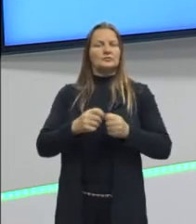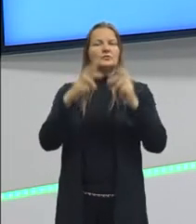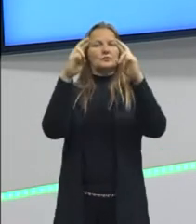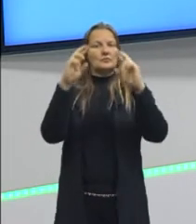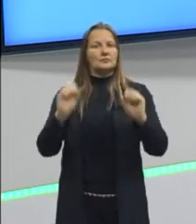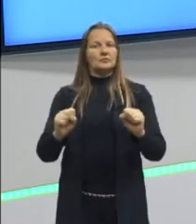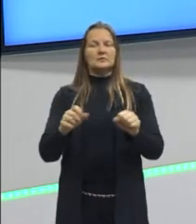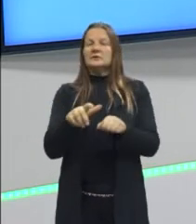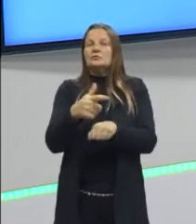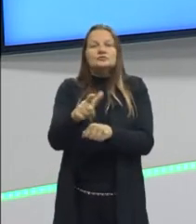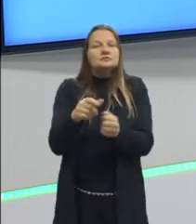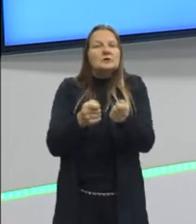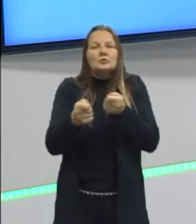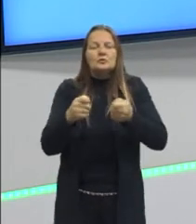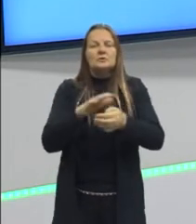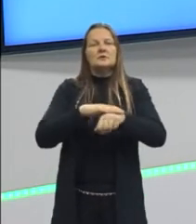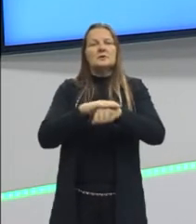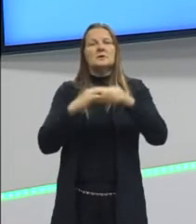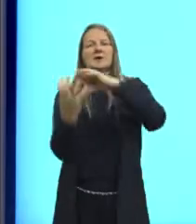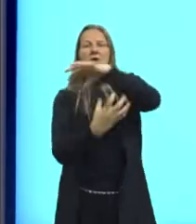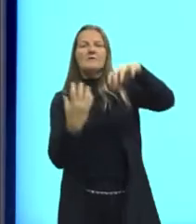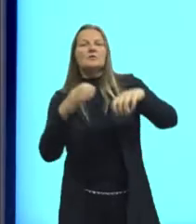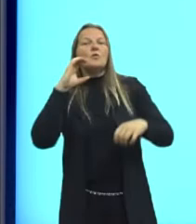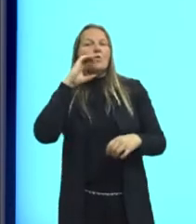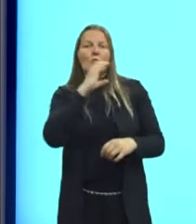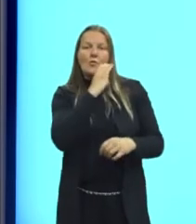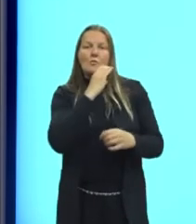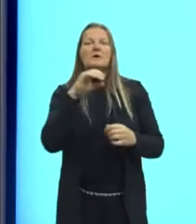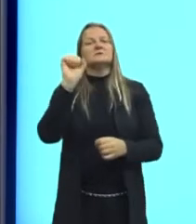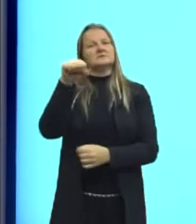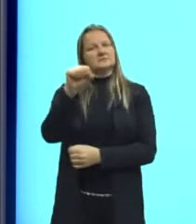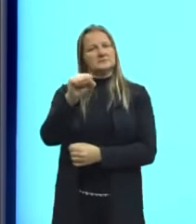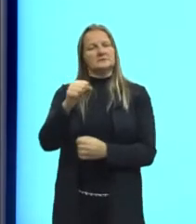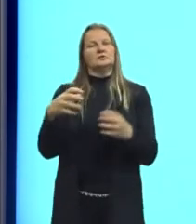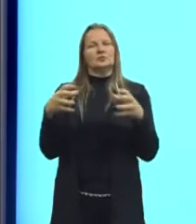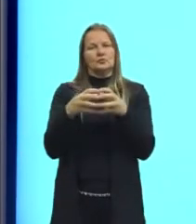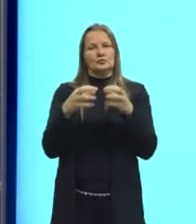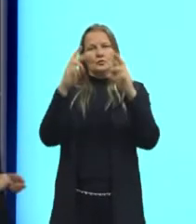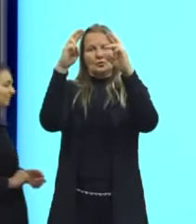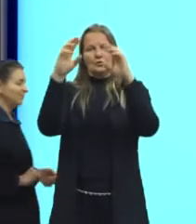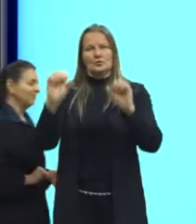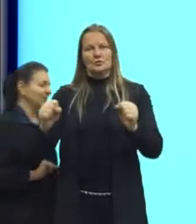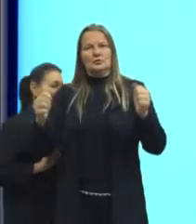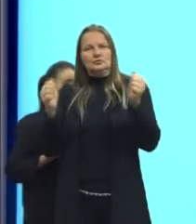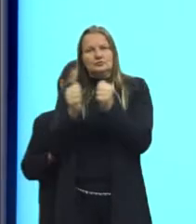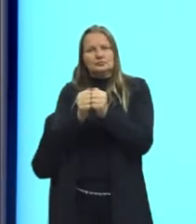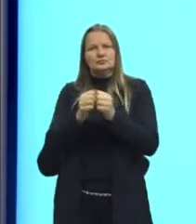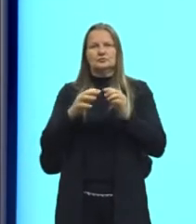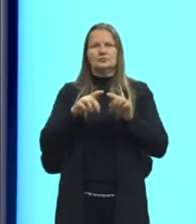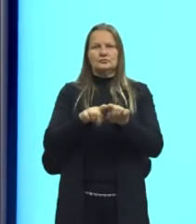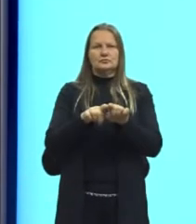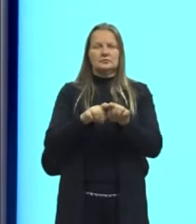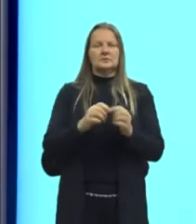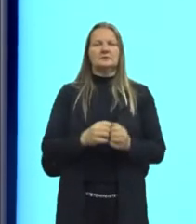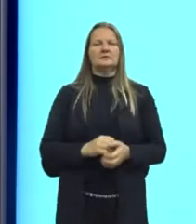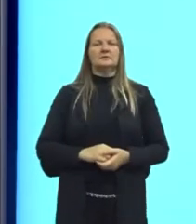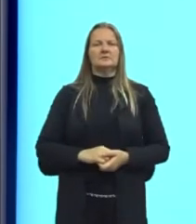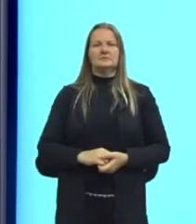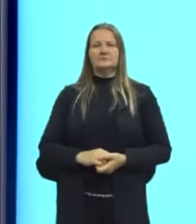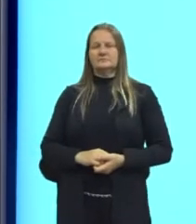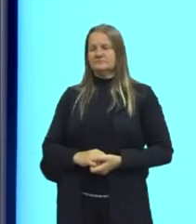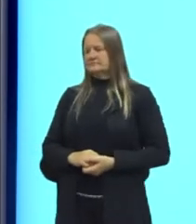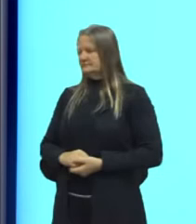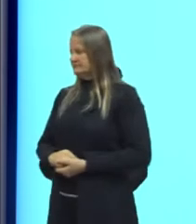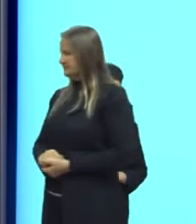Soviética né e a Revolução Cubana Cuba assim né Cuba alinhada a União Soviética a gente vai falar mais sobre